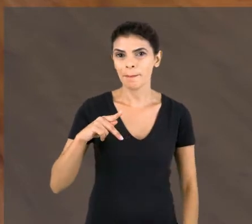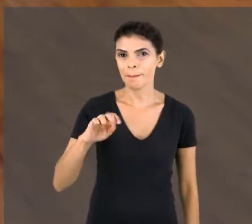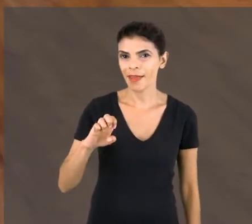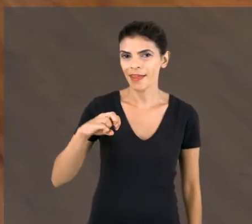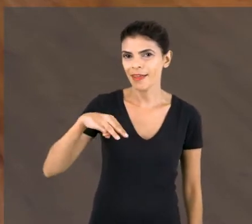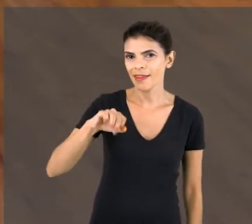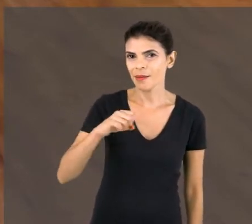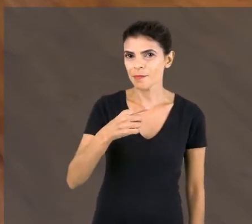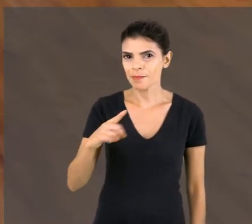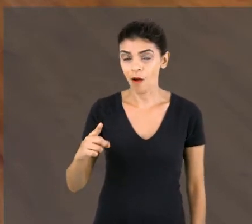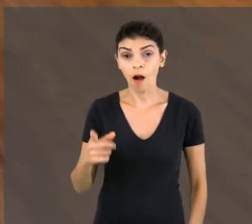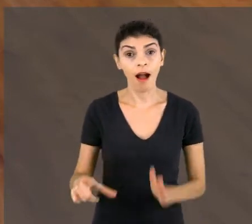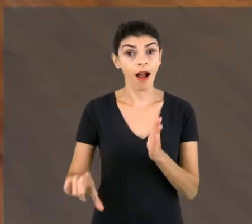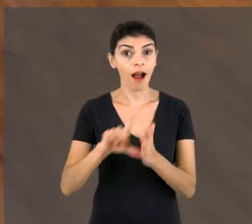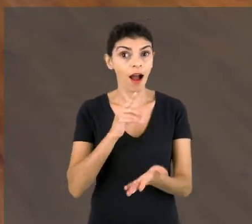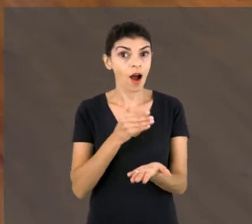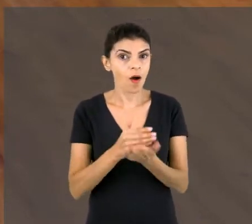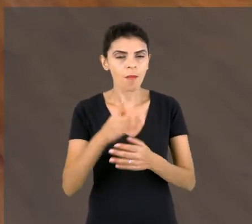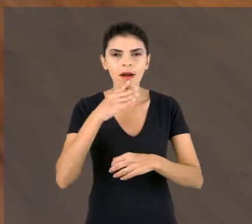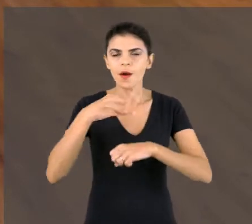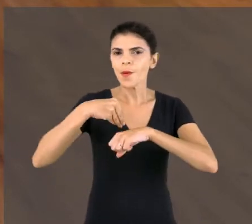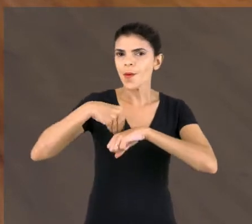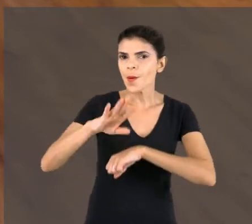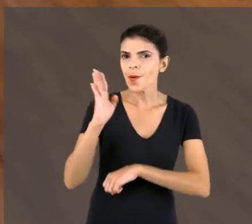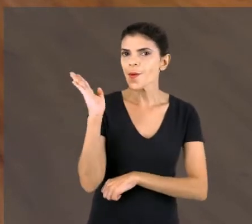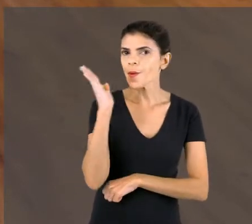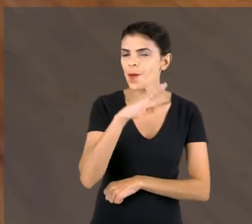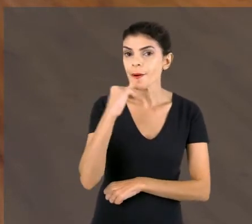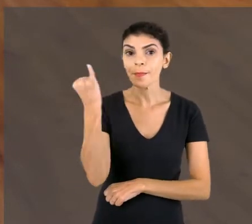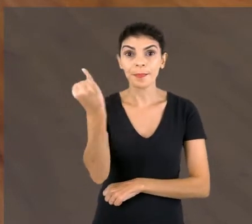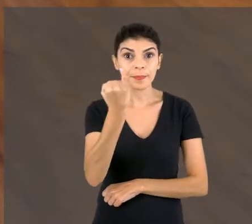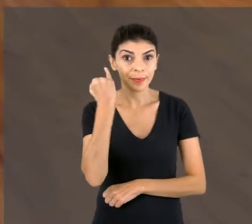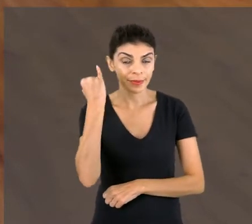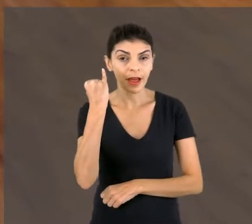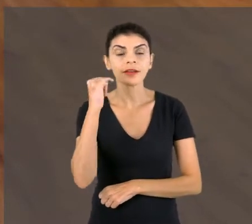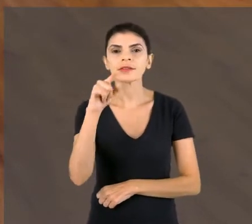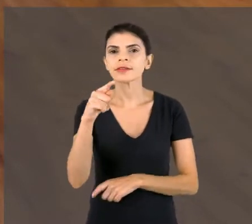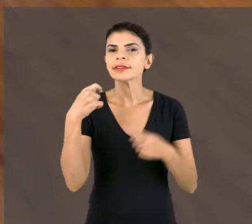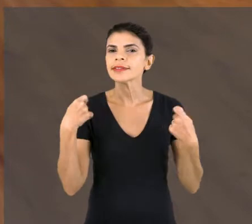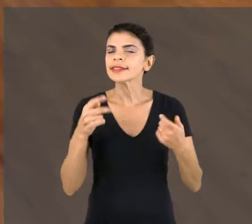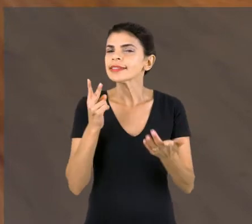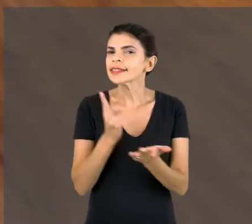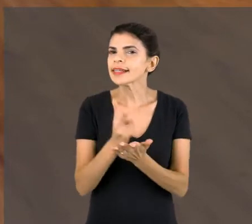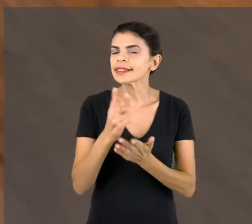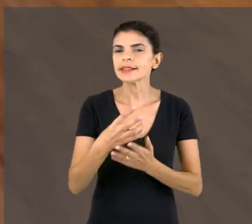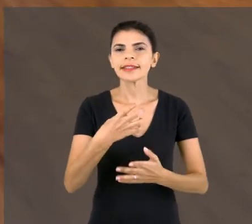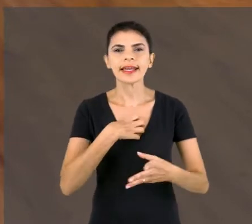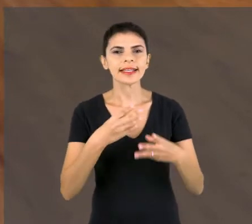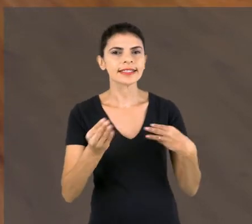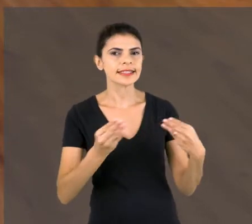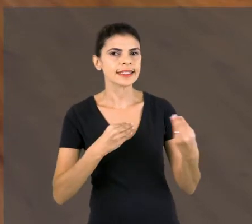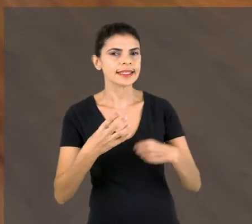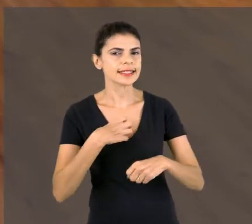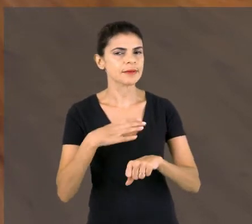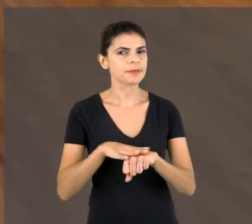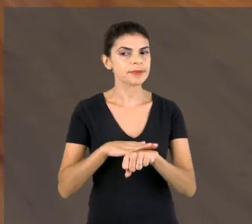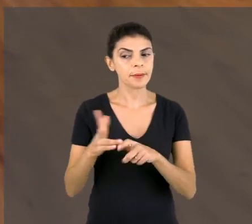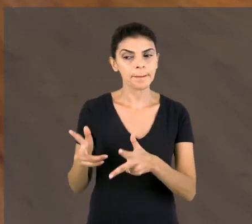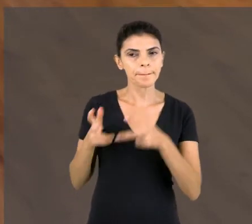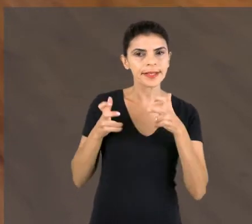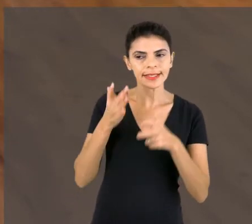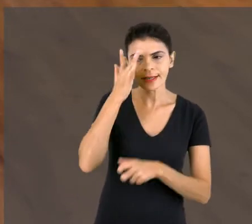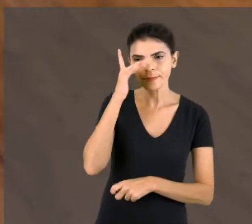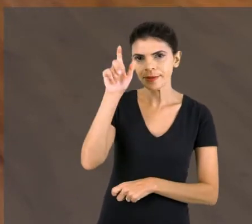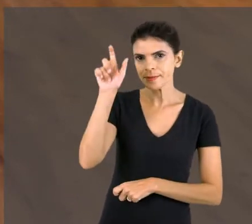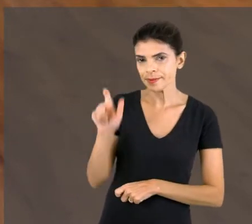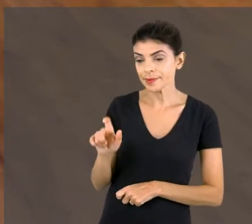pé-mão. E antes de a gente começar, valem algumas ressalvas que são: a primeira, tenha sempre a sensibilidade e o cuidado de perceber